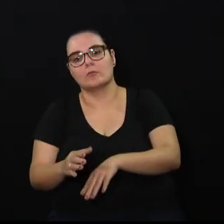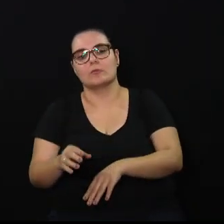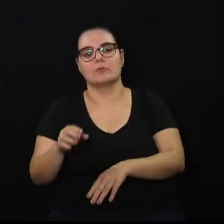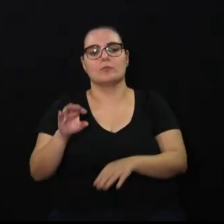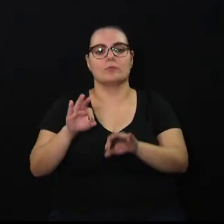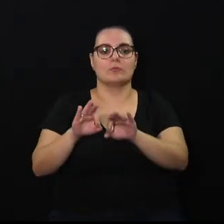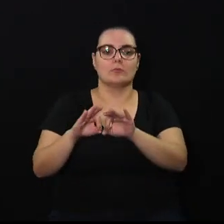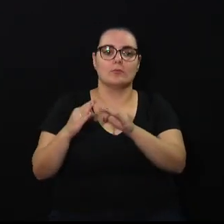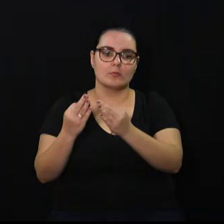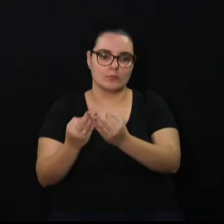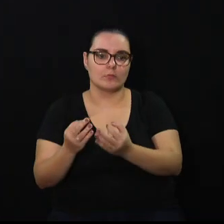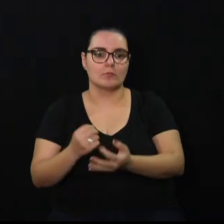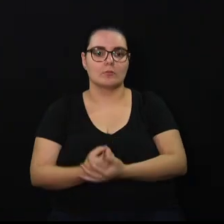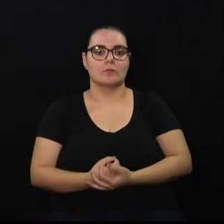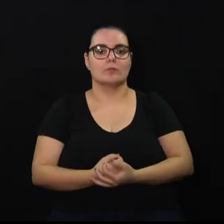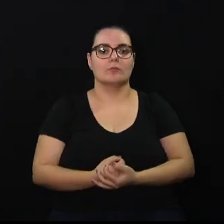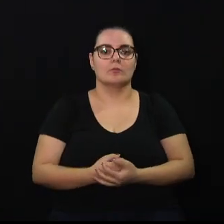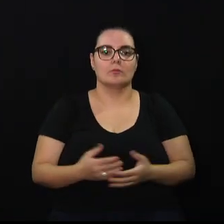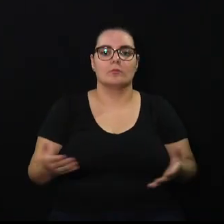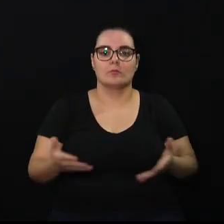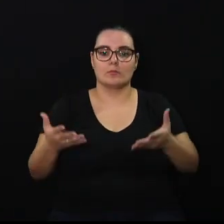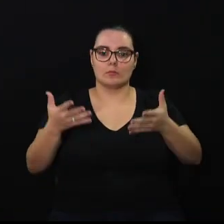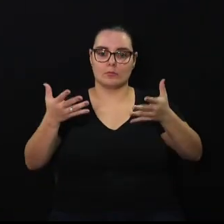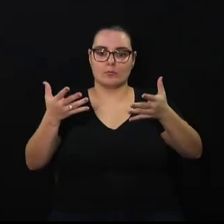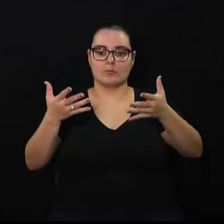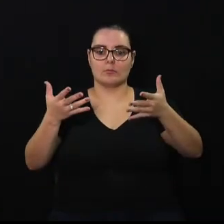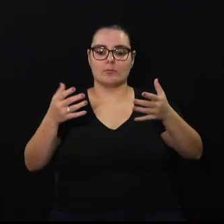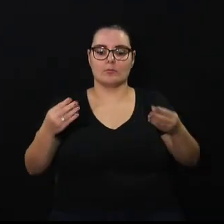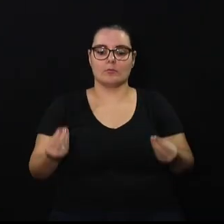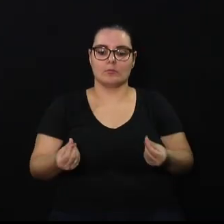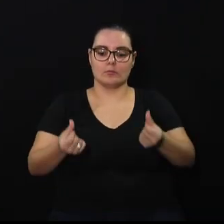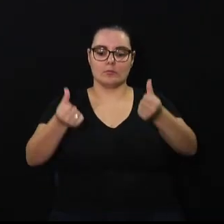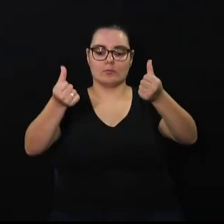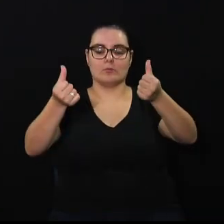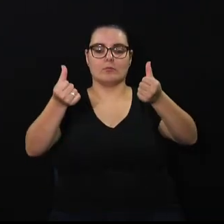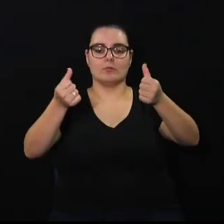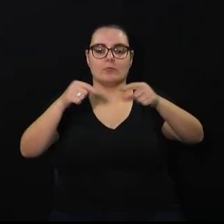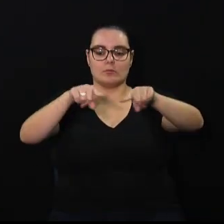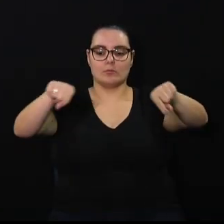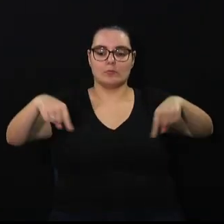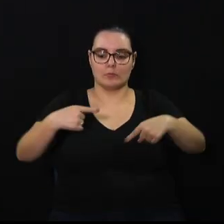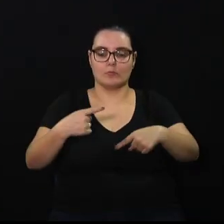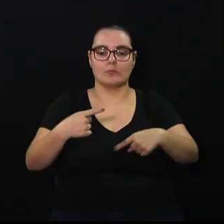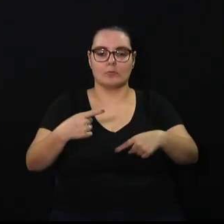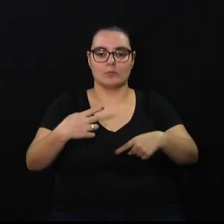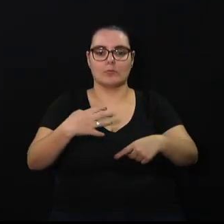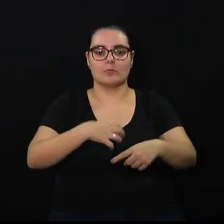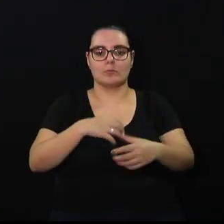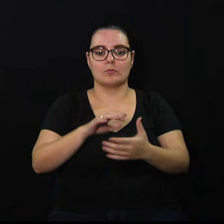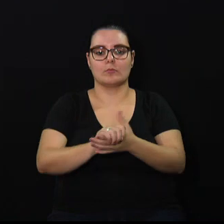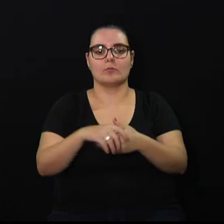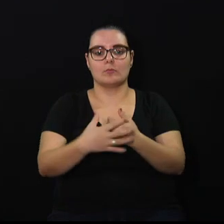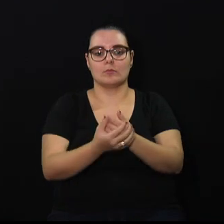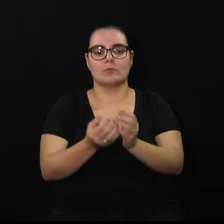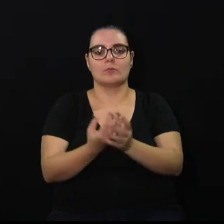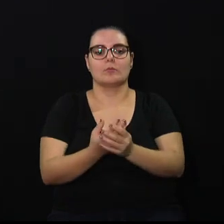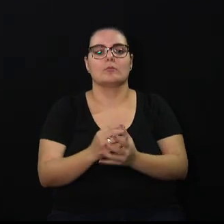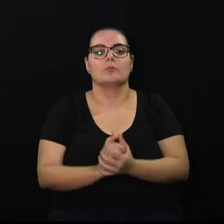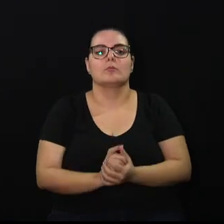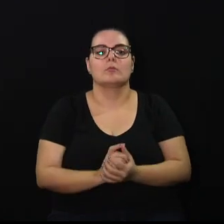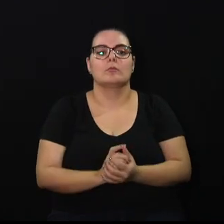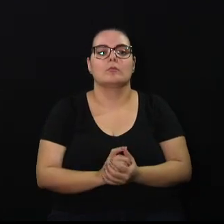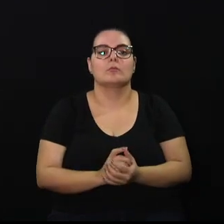enriquecimento do ambiente sensorial e adequações estruturais e ambientais por exemplo apoio para os pés do banheiro